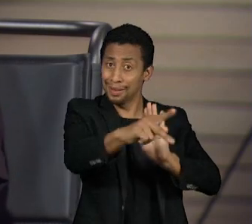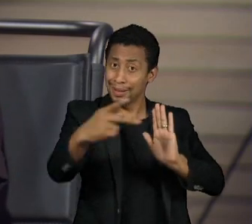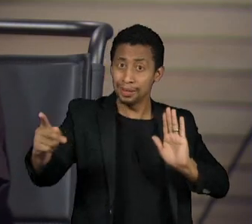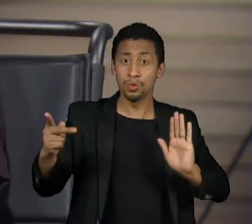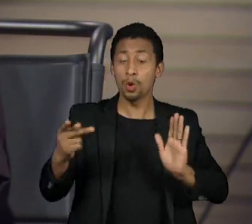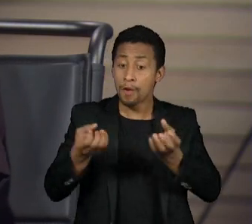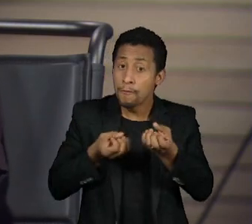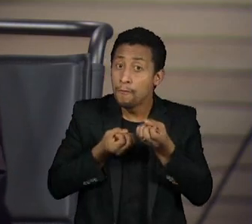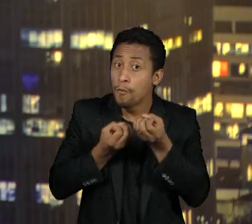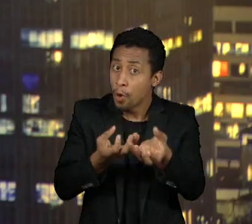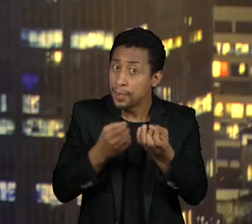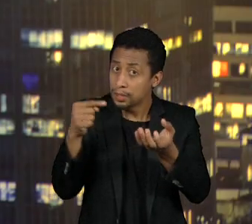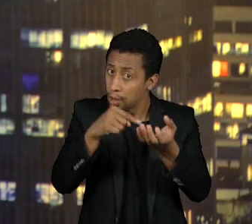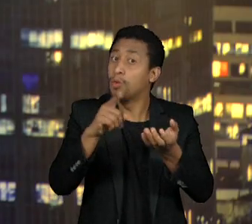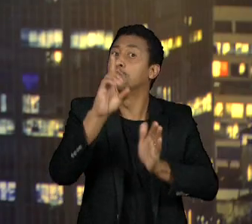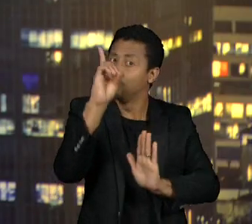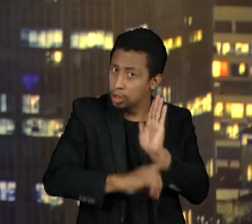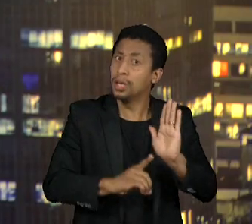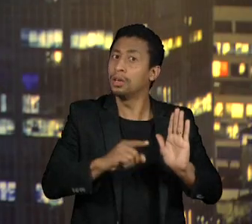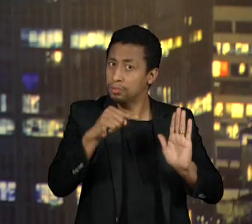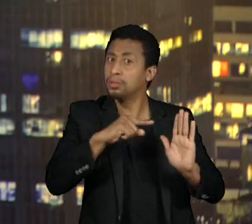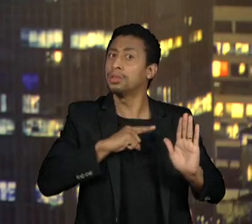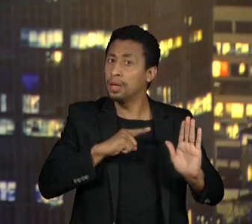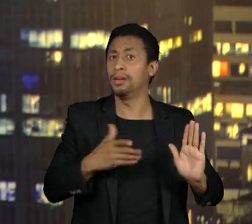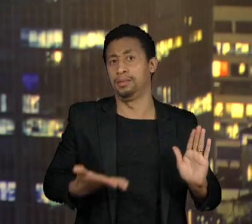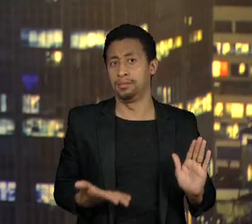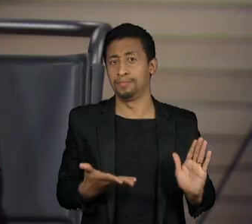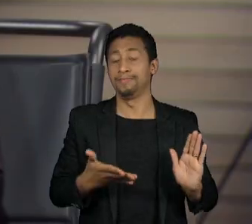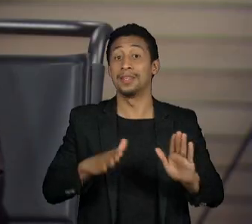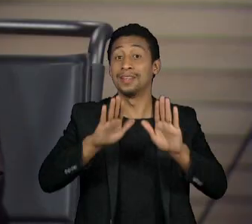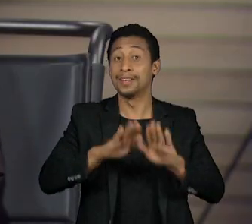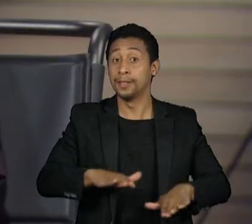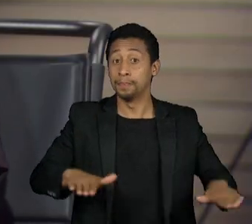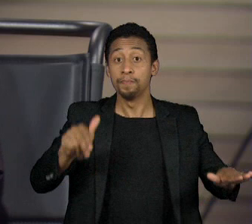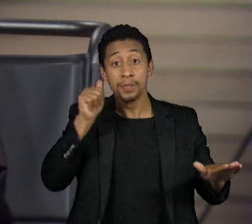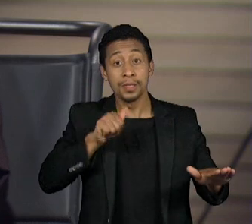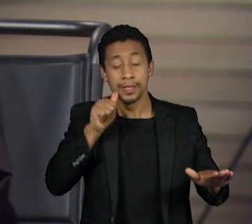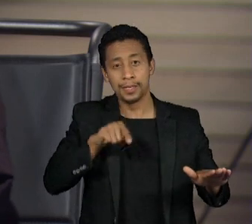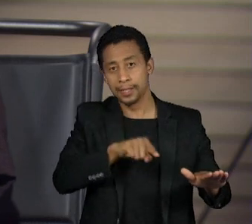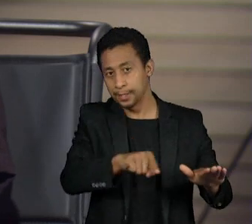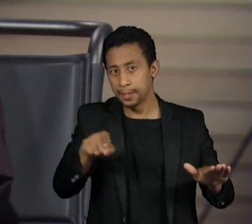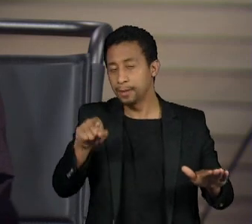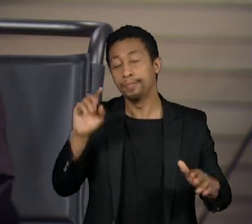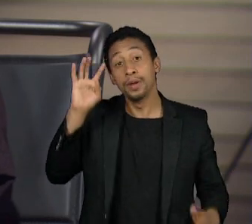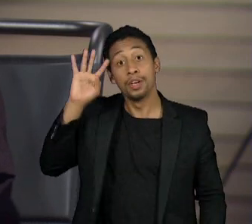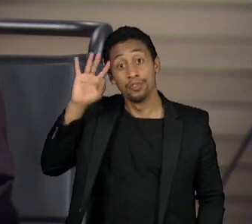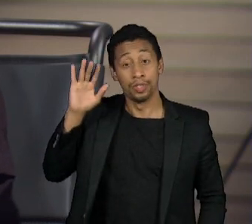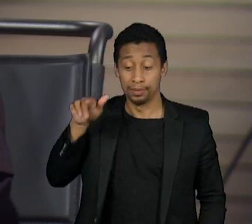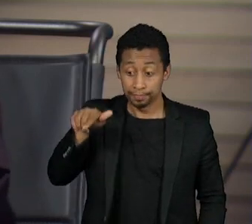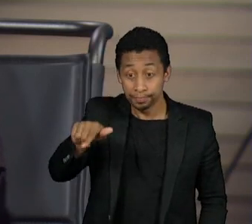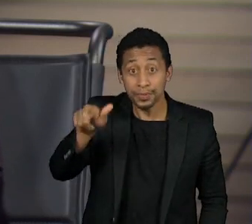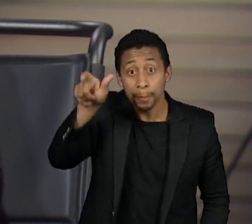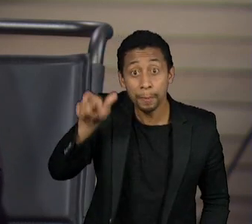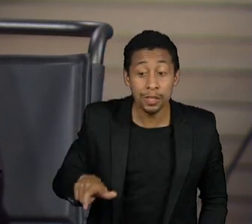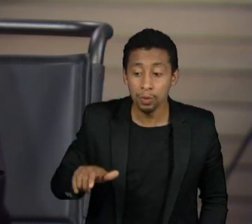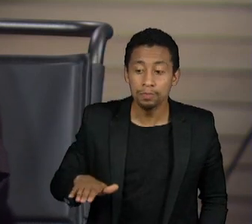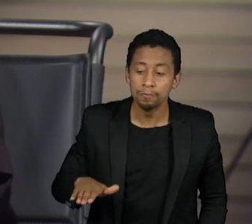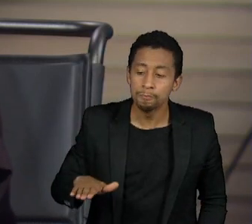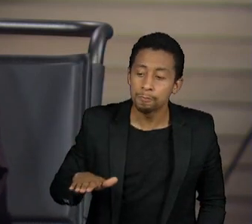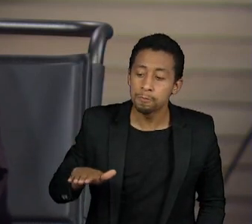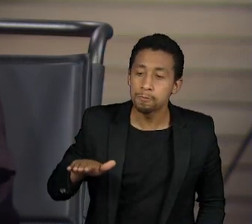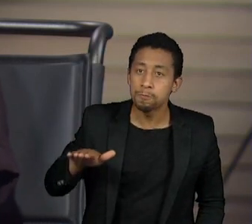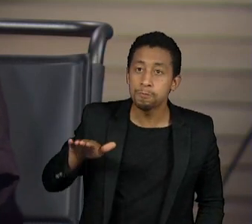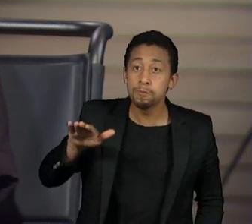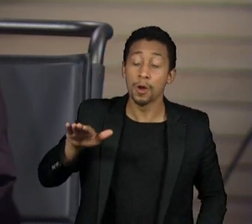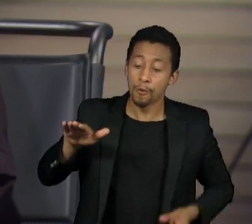um direito. E quando a gente pensa na realidade das meninas, perceba que é uma pessoa que está se desenvolvendo, quanto mais ela tem informação